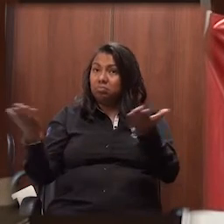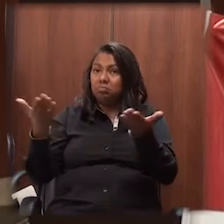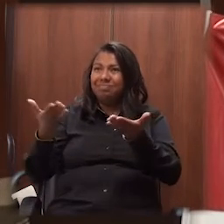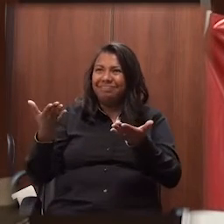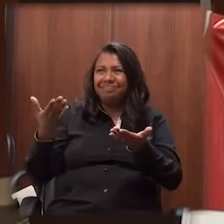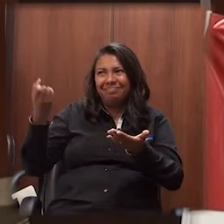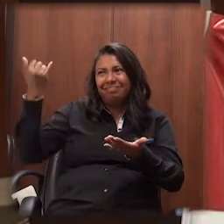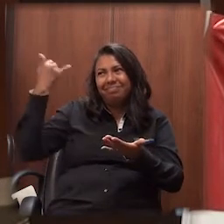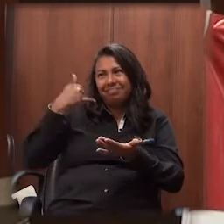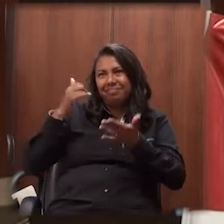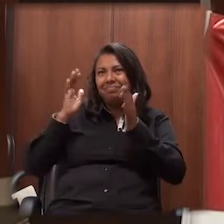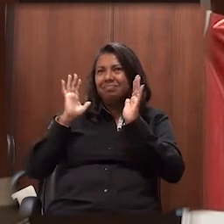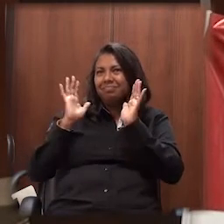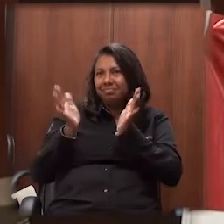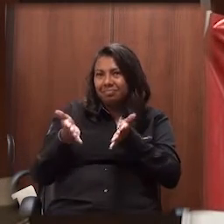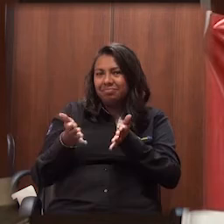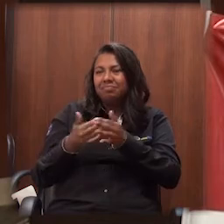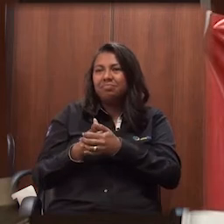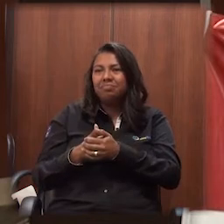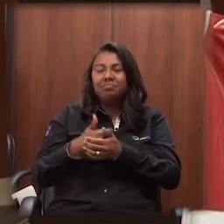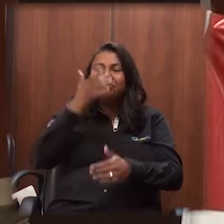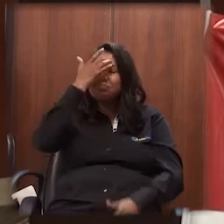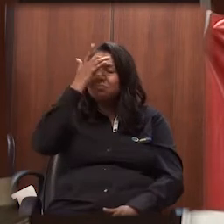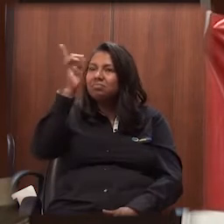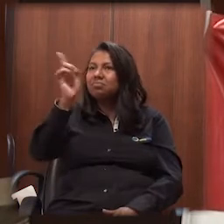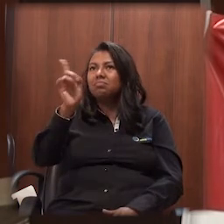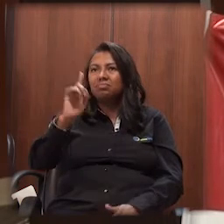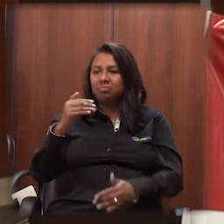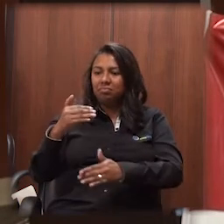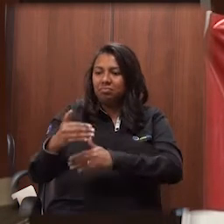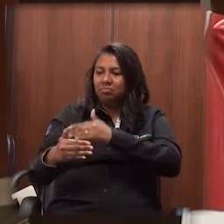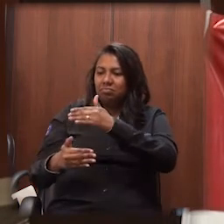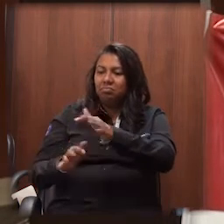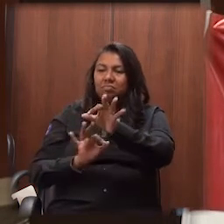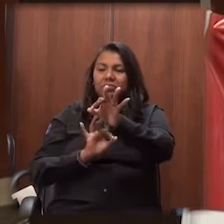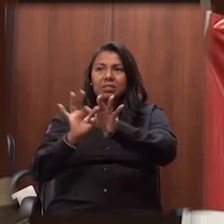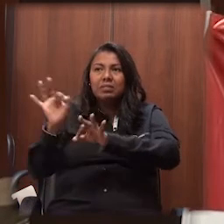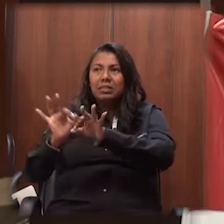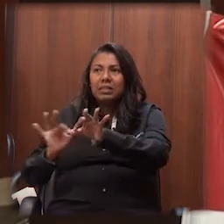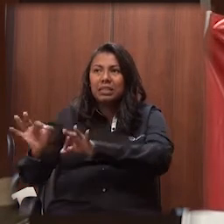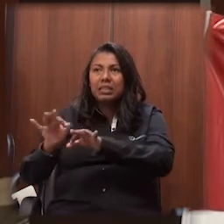de abertura, a fala de que não foi fácil o processo de consolidação do plano